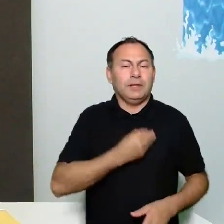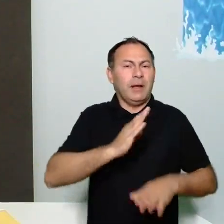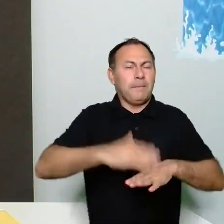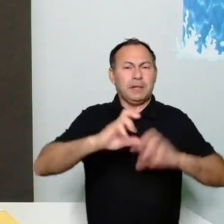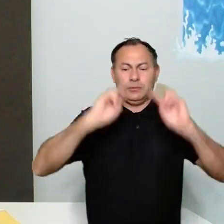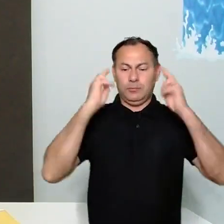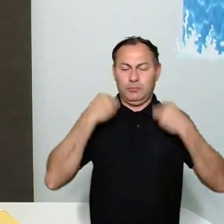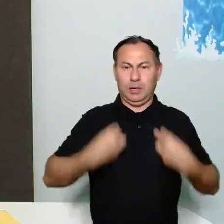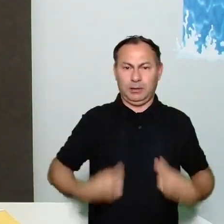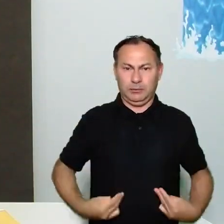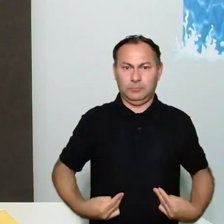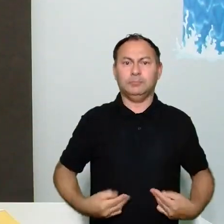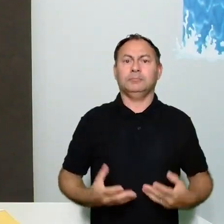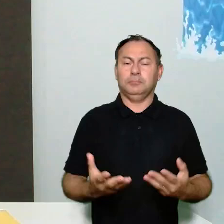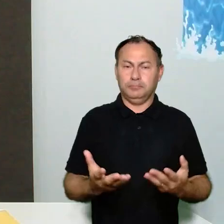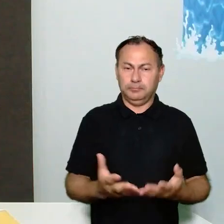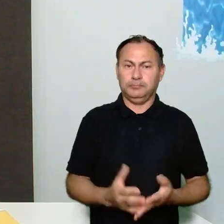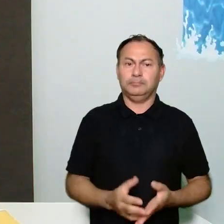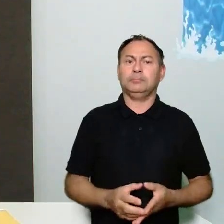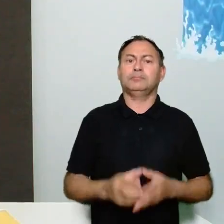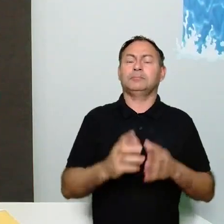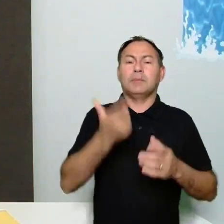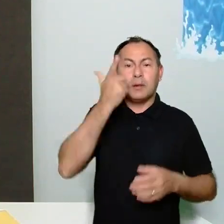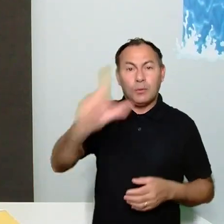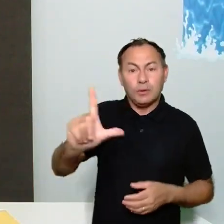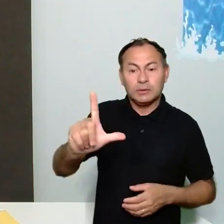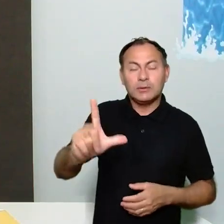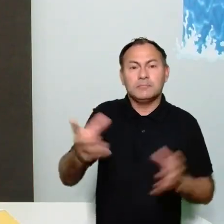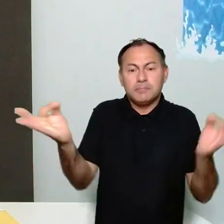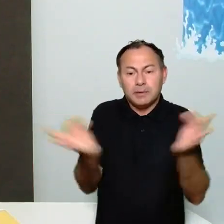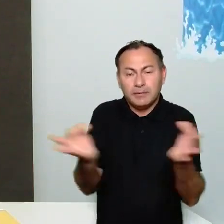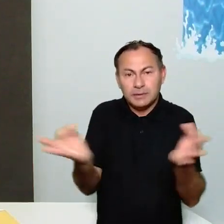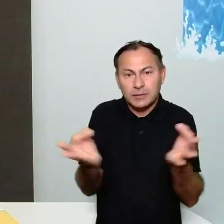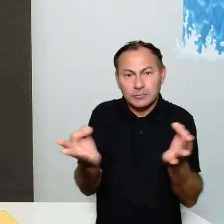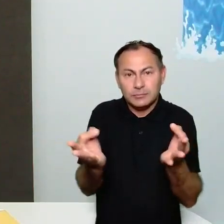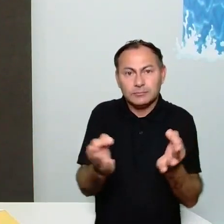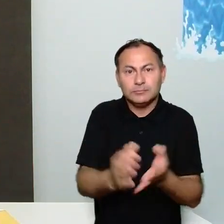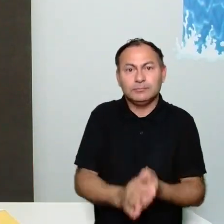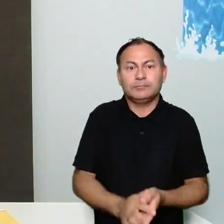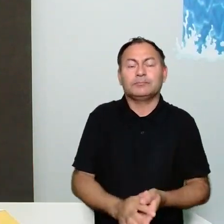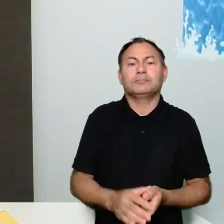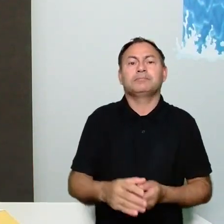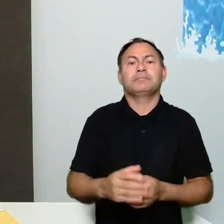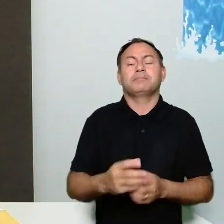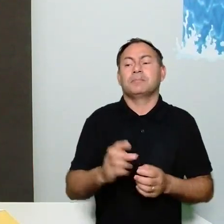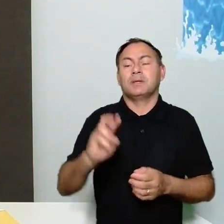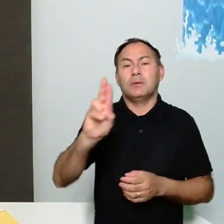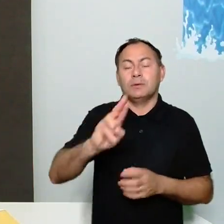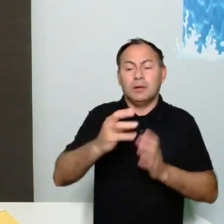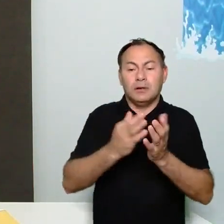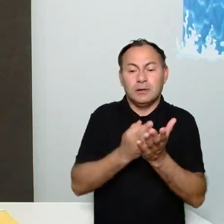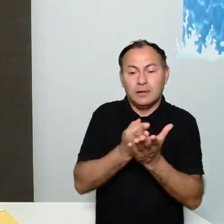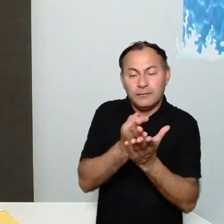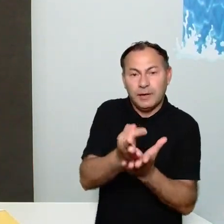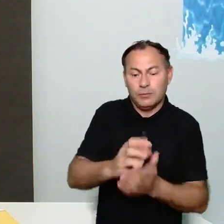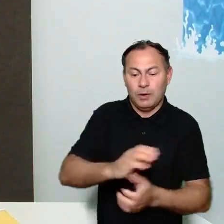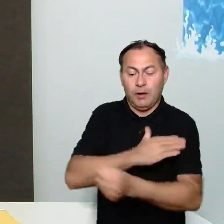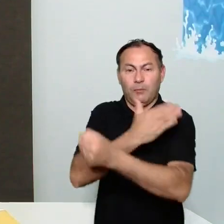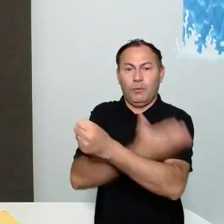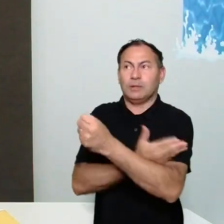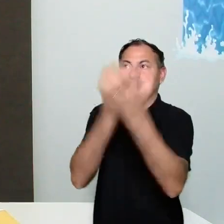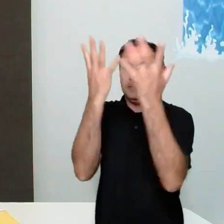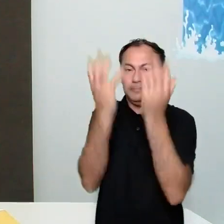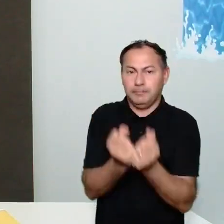vida mais humano. E, alcançar esta perfeição, empreguem os fiéis as